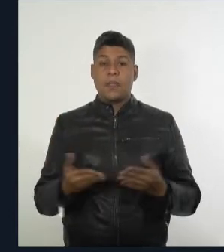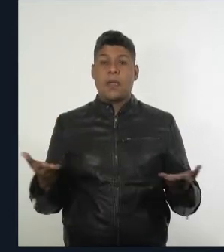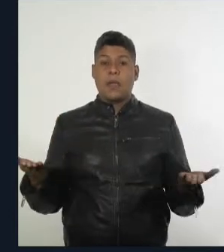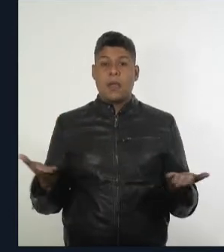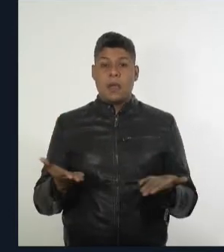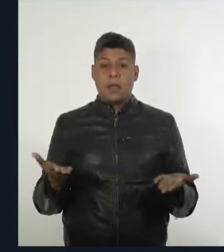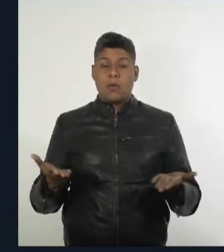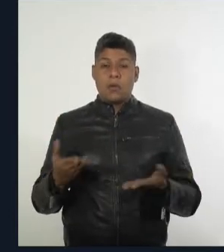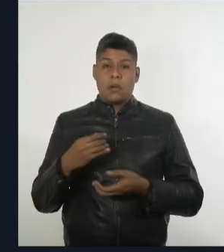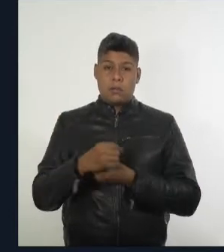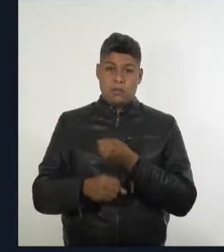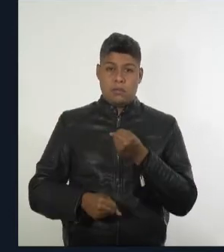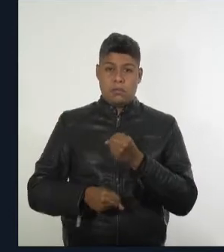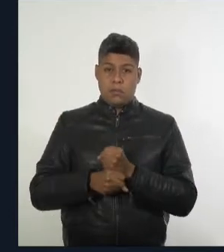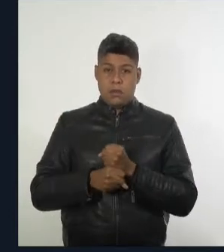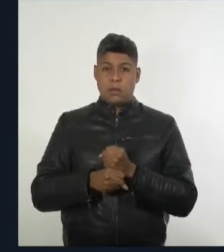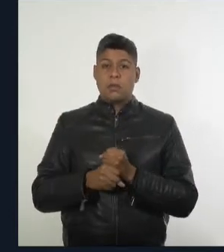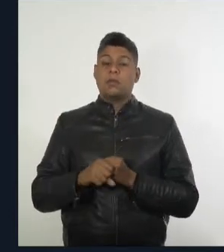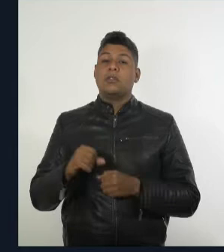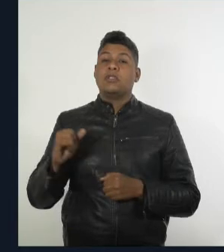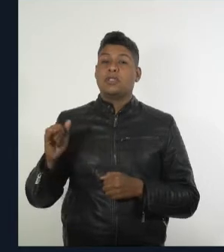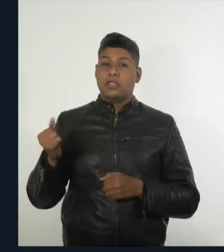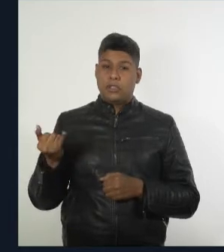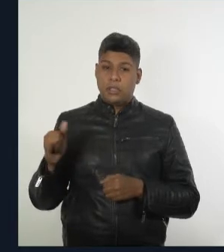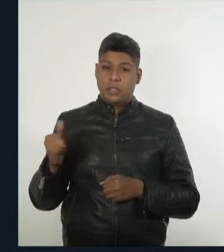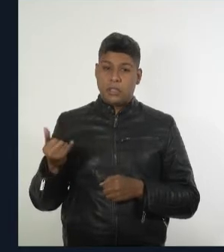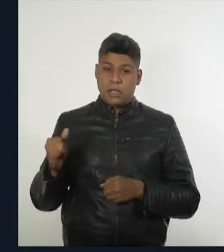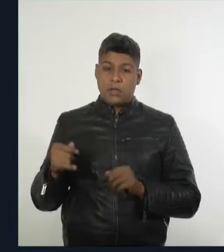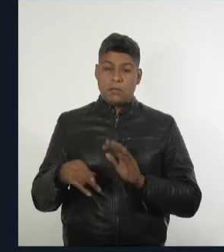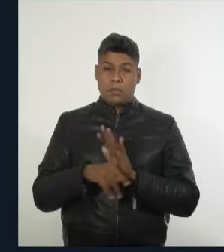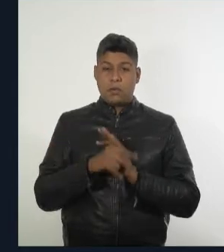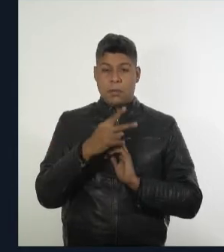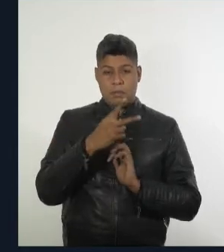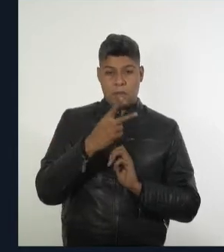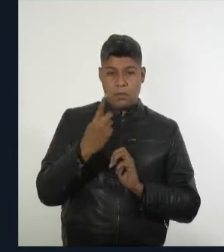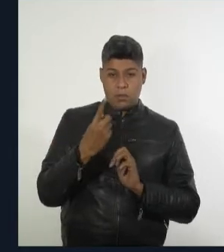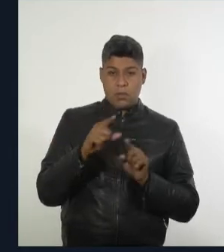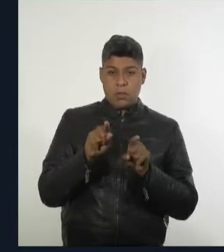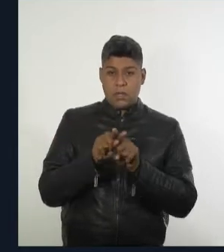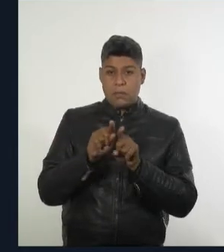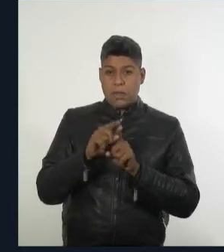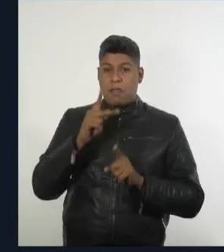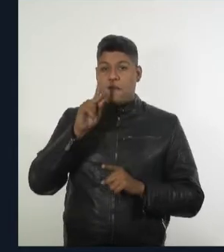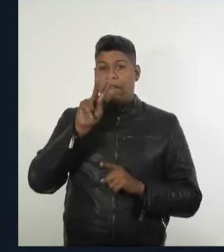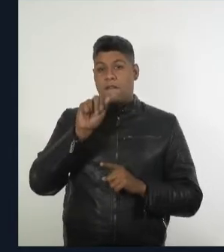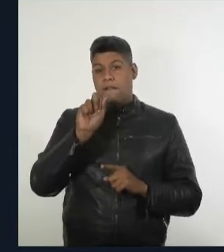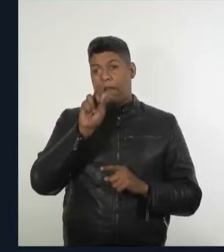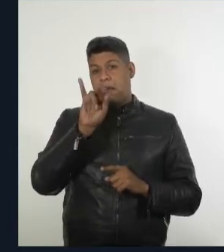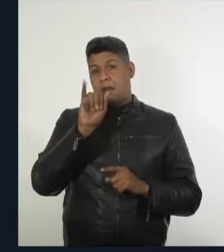agora, do ano desde janeiro, tanto na P1 como agora na variante Delta,